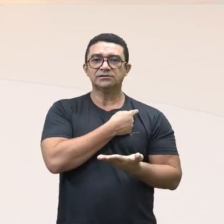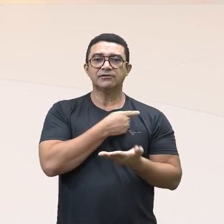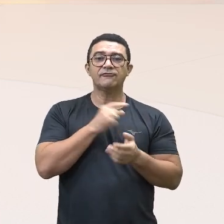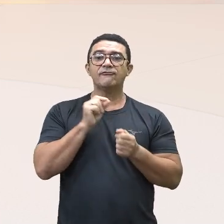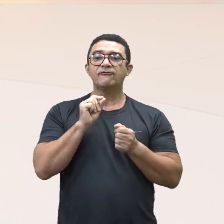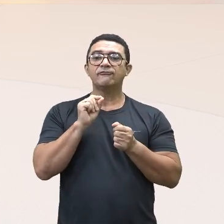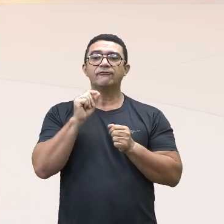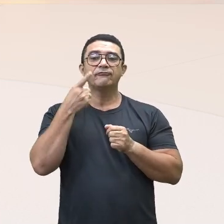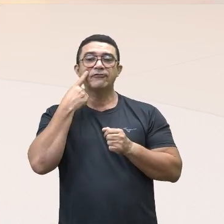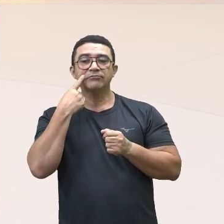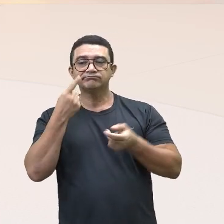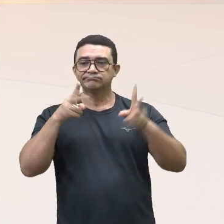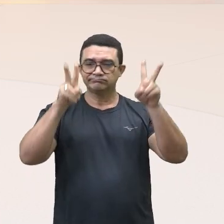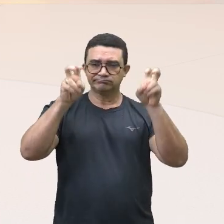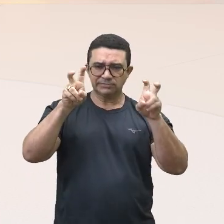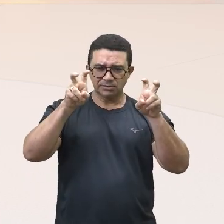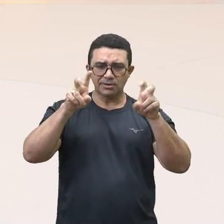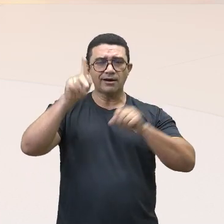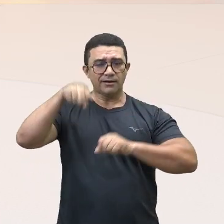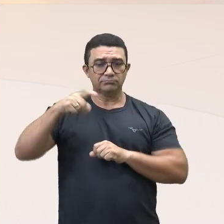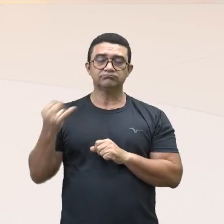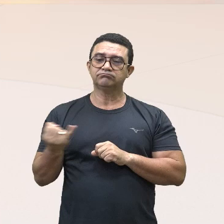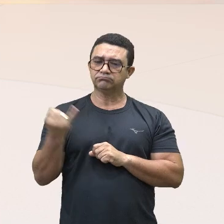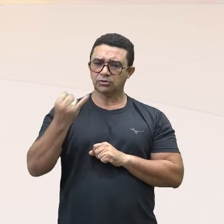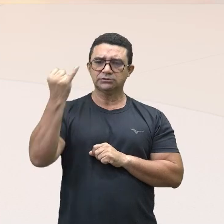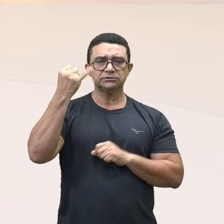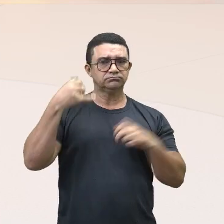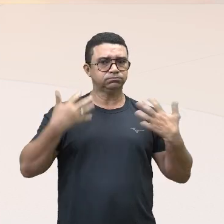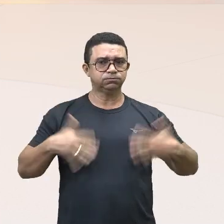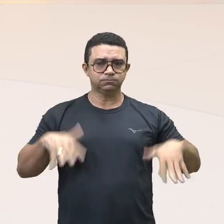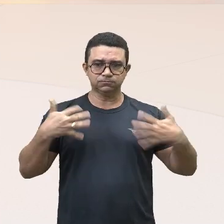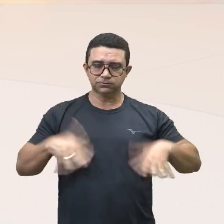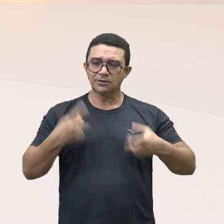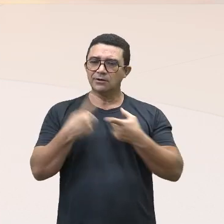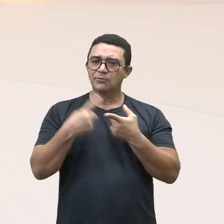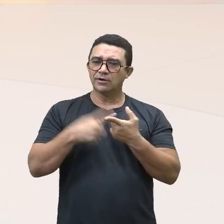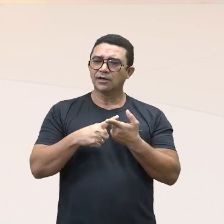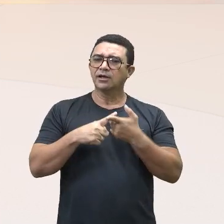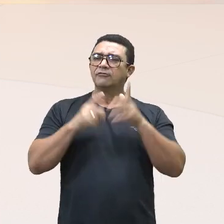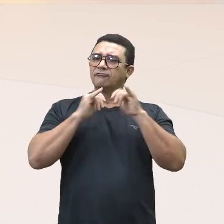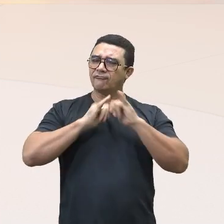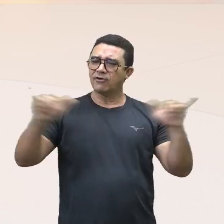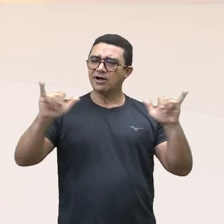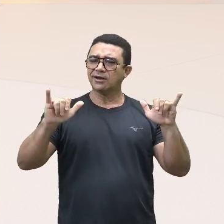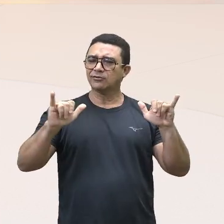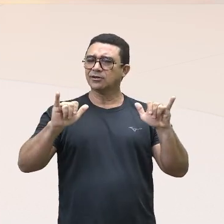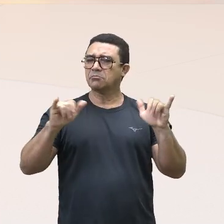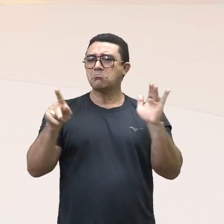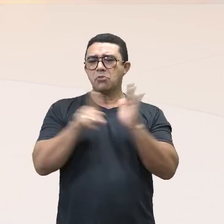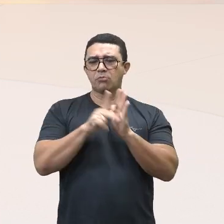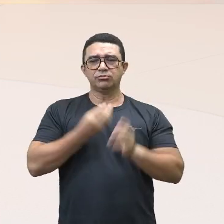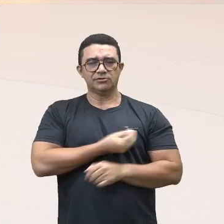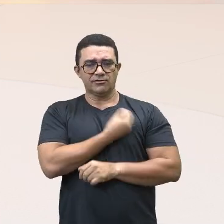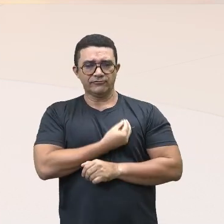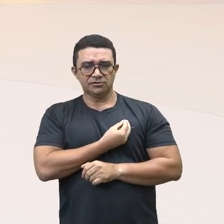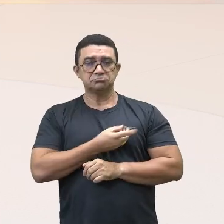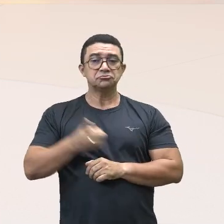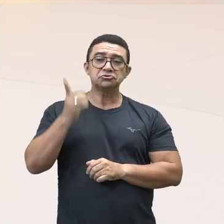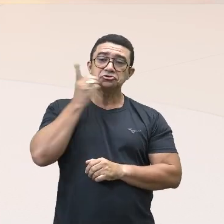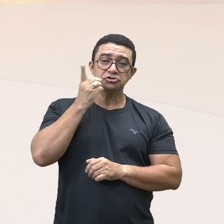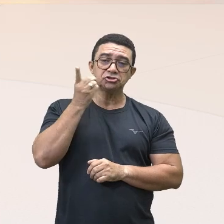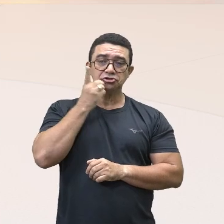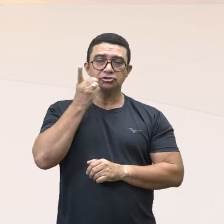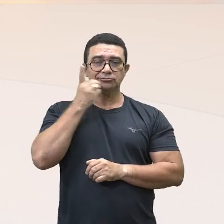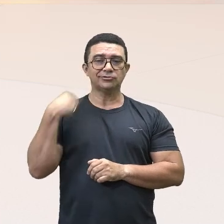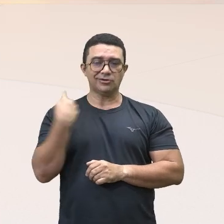esse tema, que são temas importantes, muito importantes, porque dizem respeito à nossa vida, né, ao nosso dia a dia. Vamos começar